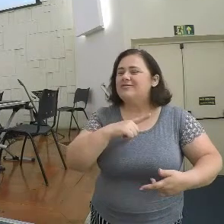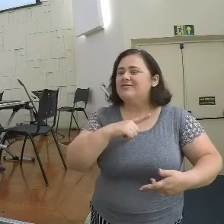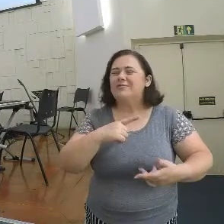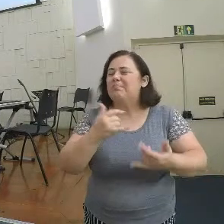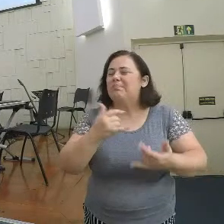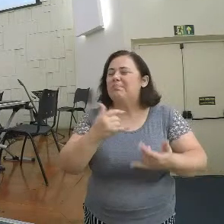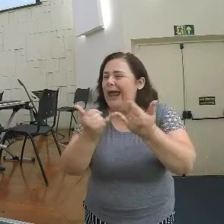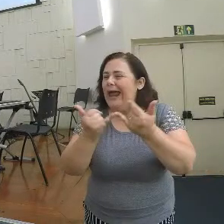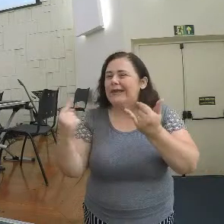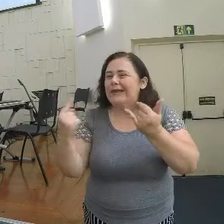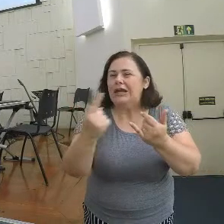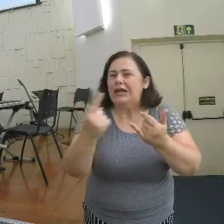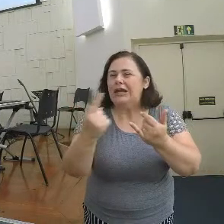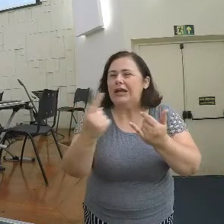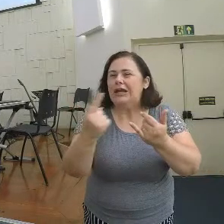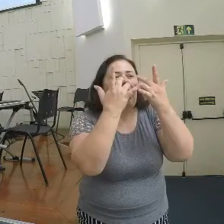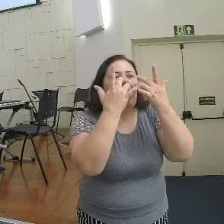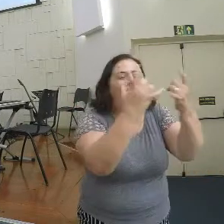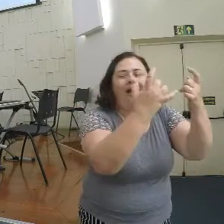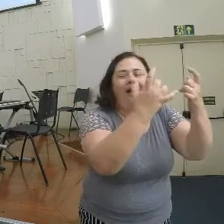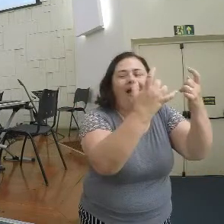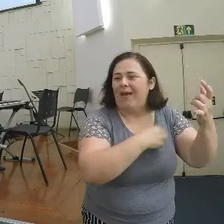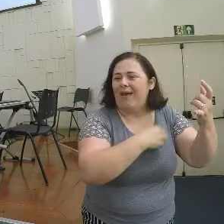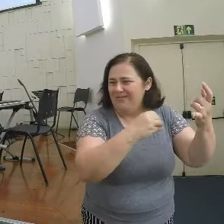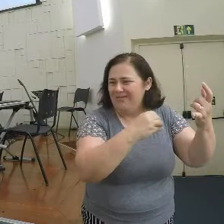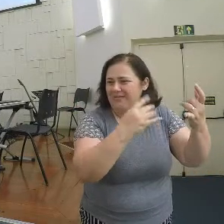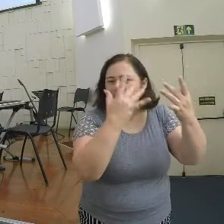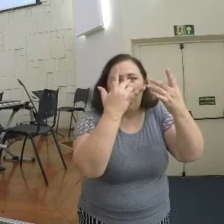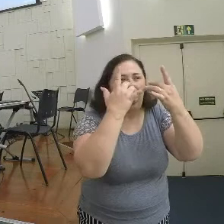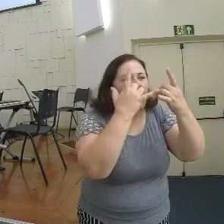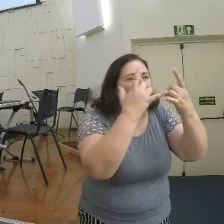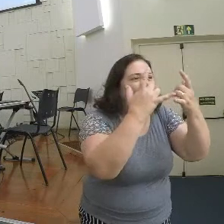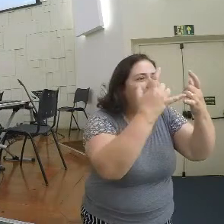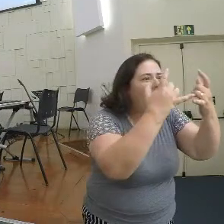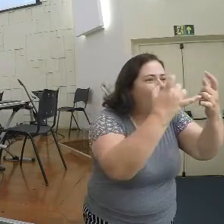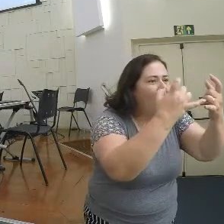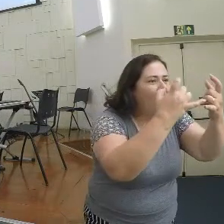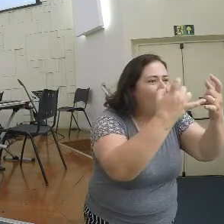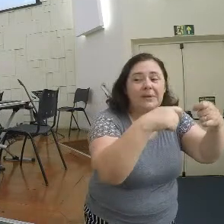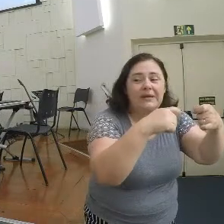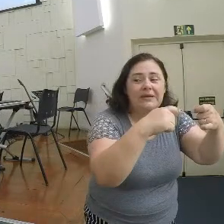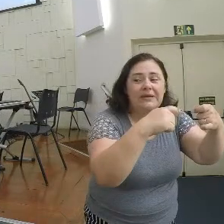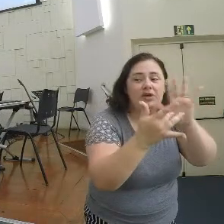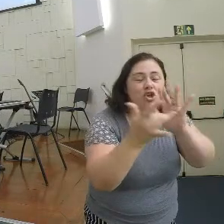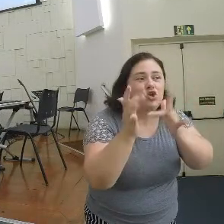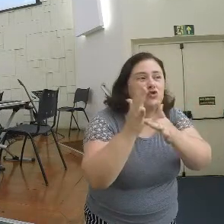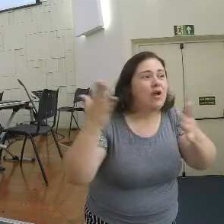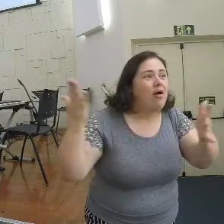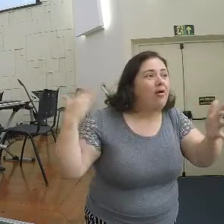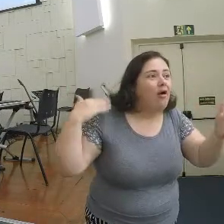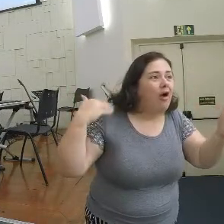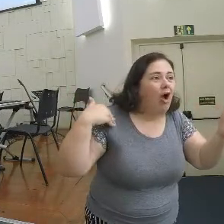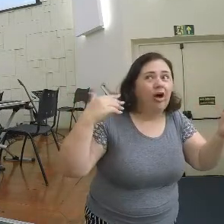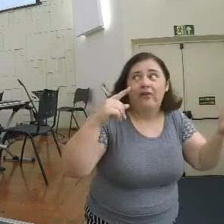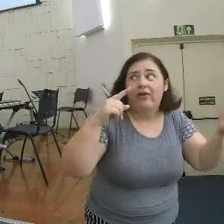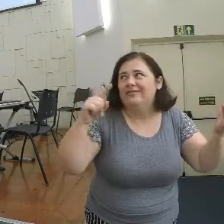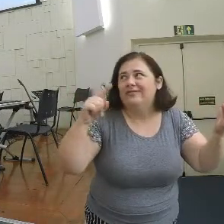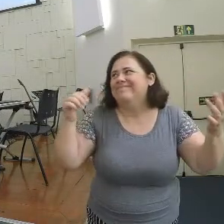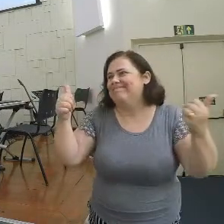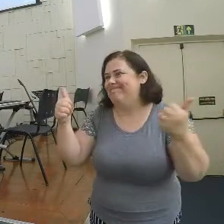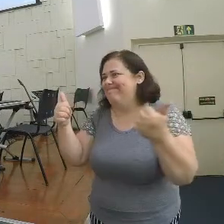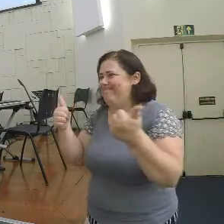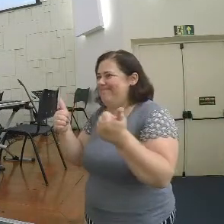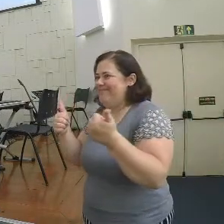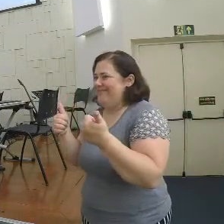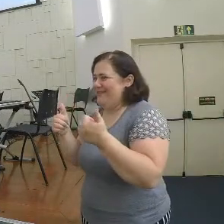tudo: vida, salvação e esperança eterna. Nós precisamos ser gratos a Deus por tudo que nós recebemos, e